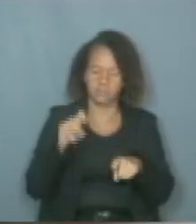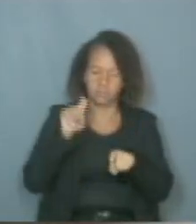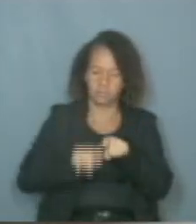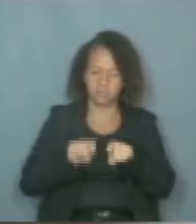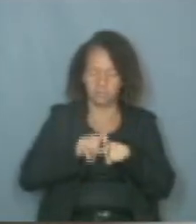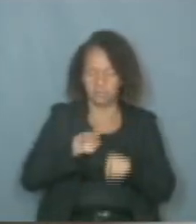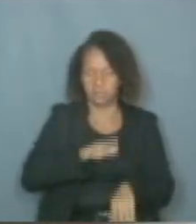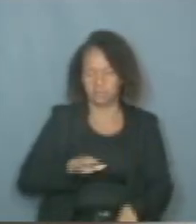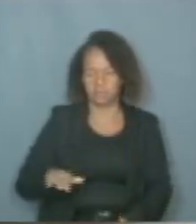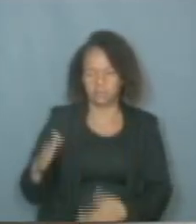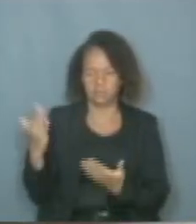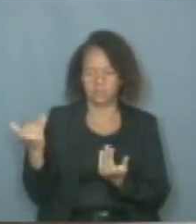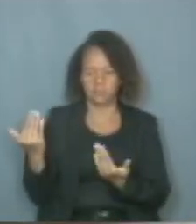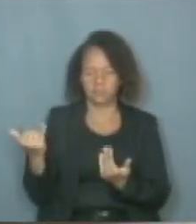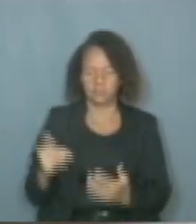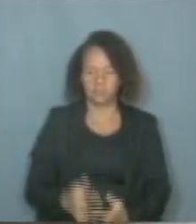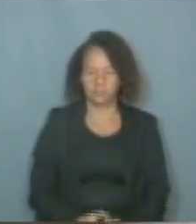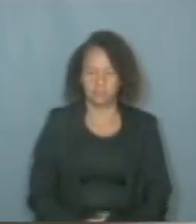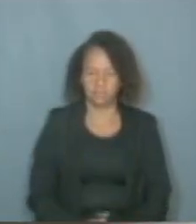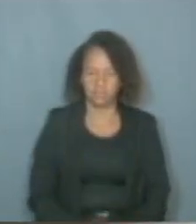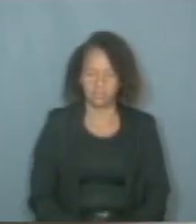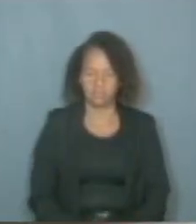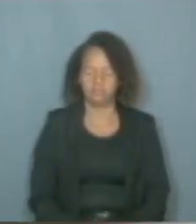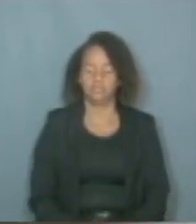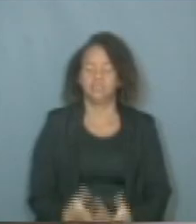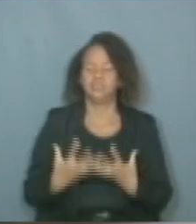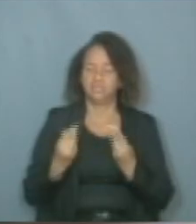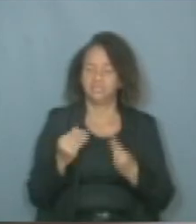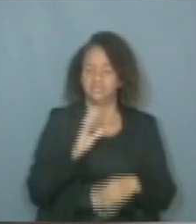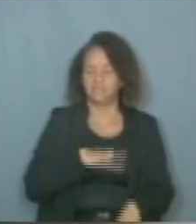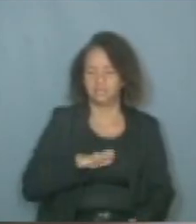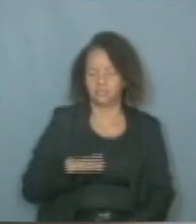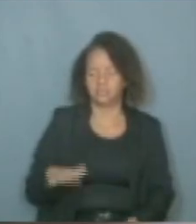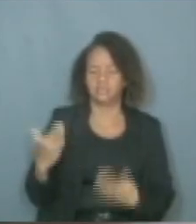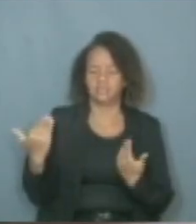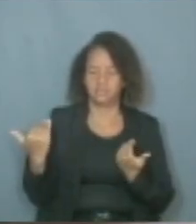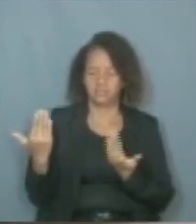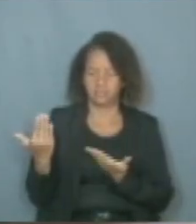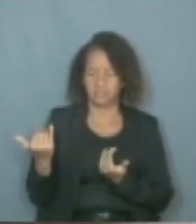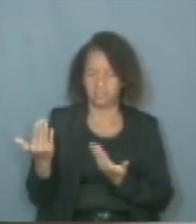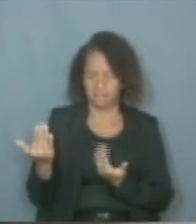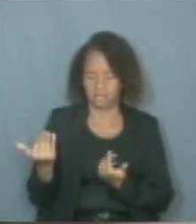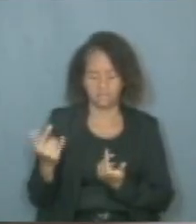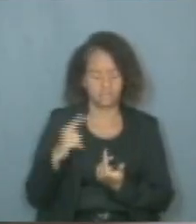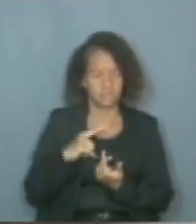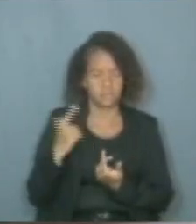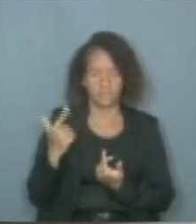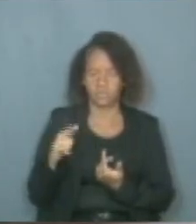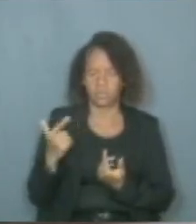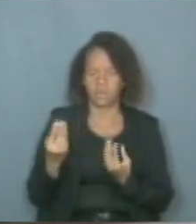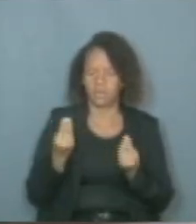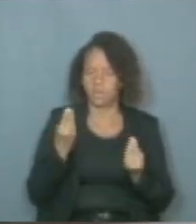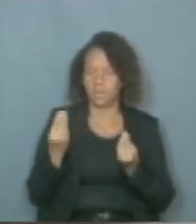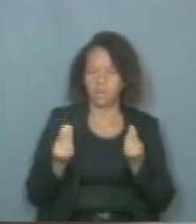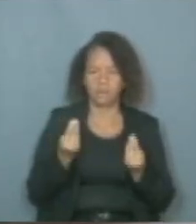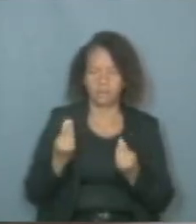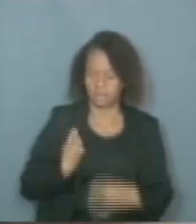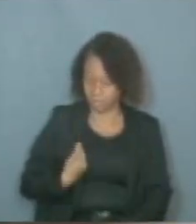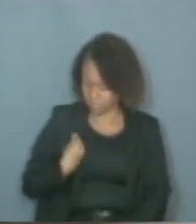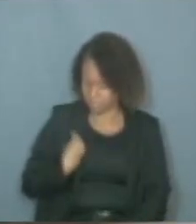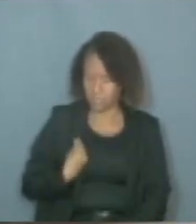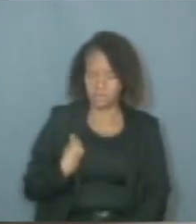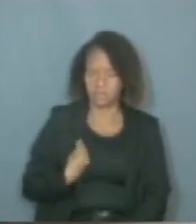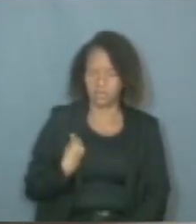sexual de crianças e adolescentes. Muitas crianças e adolescentes sequer têm noção de que elas estão vivendo